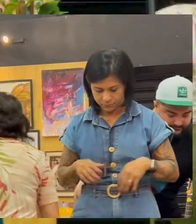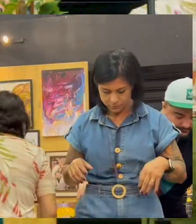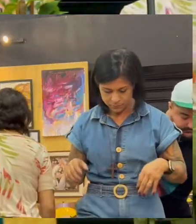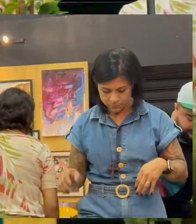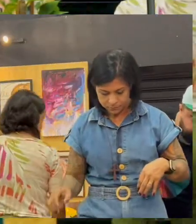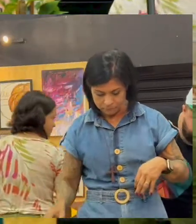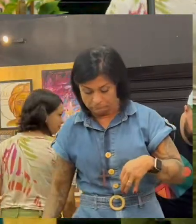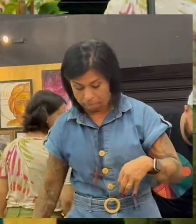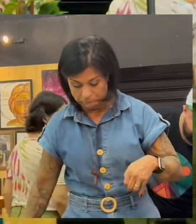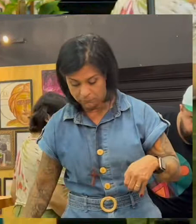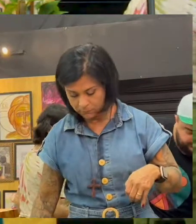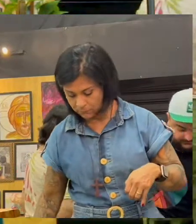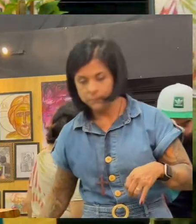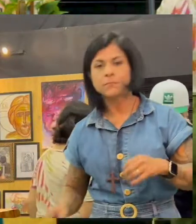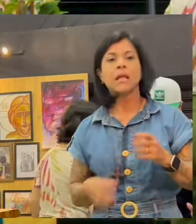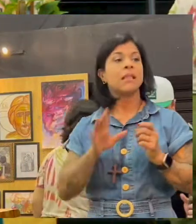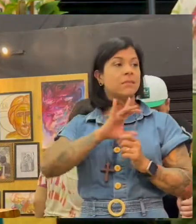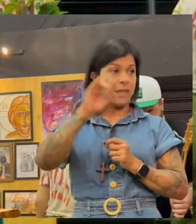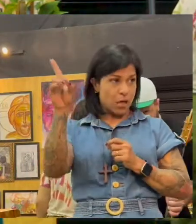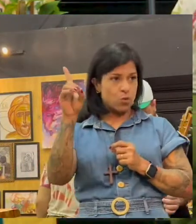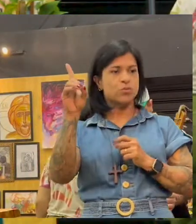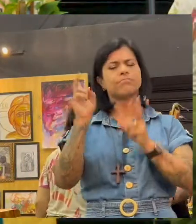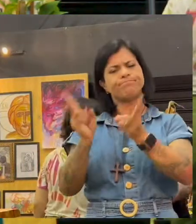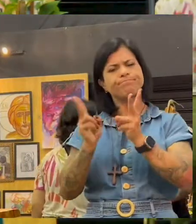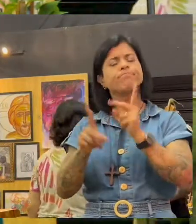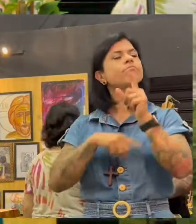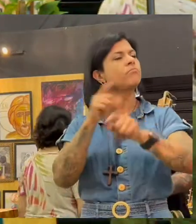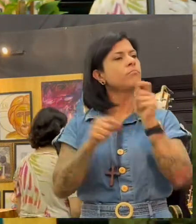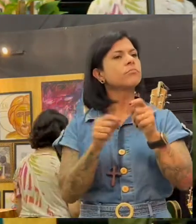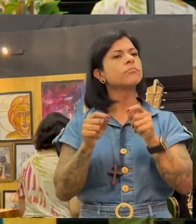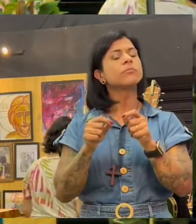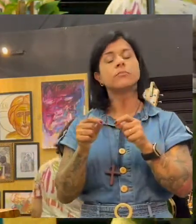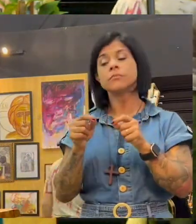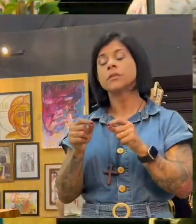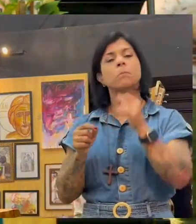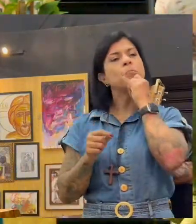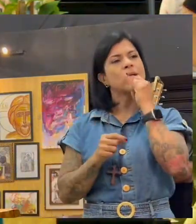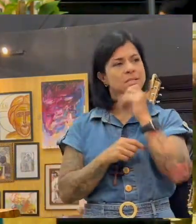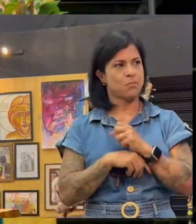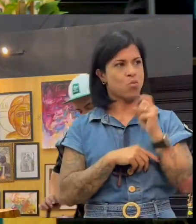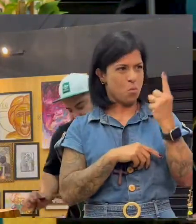Deus está escutando pessoas por meio de psicólogos.